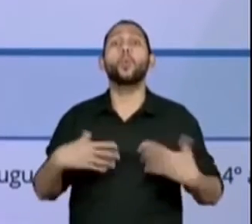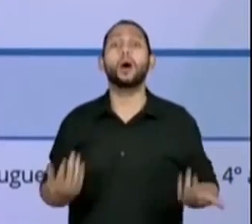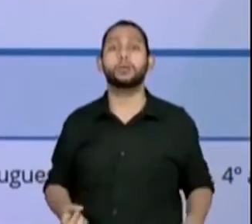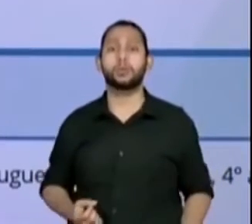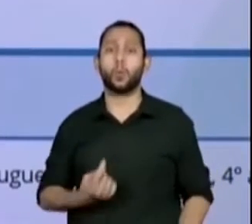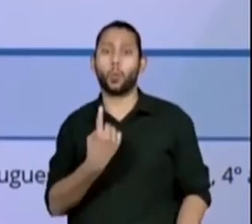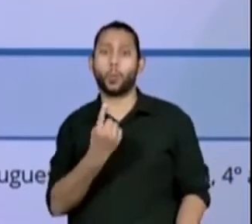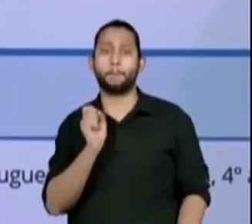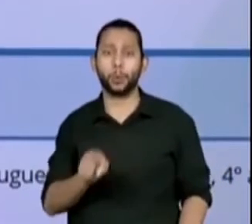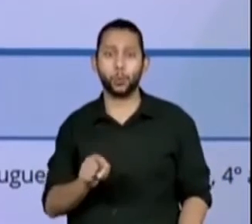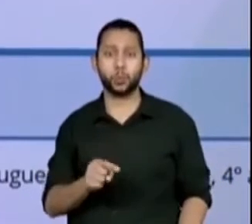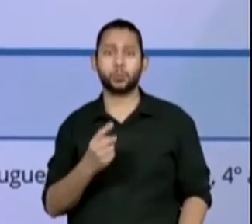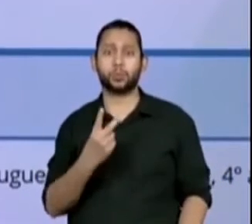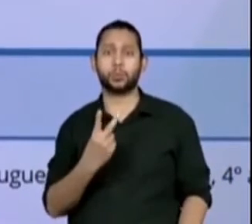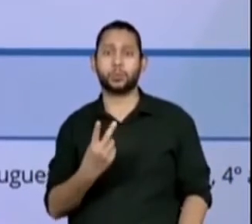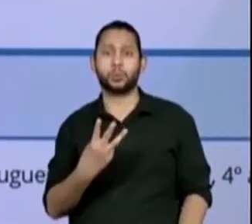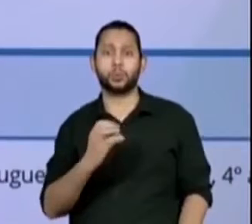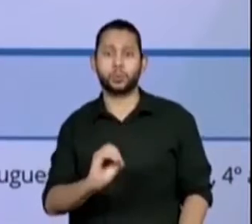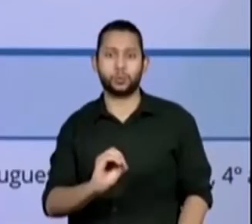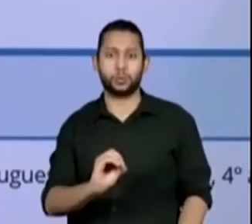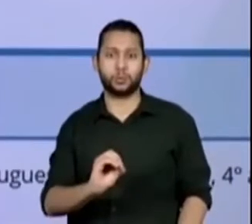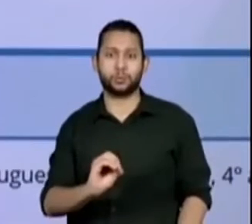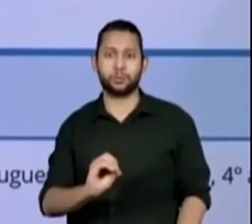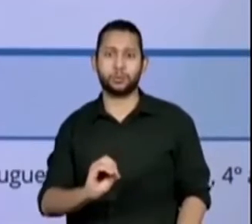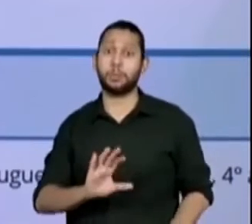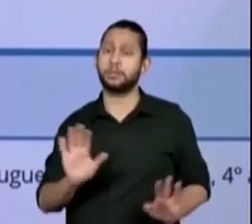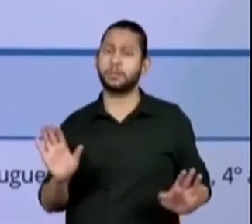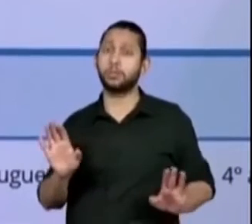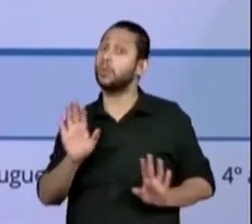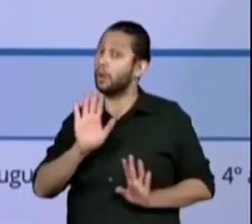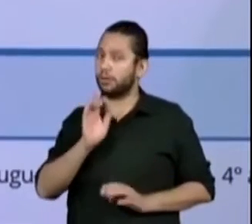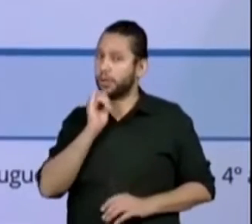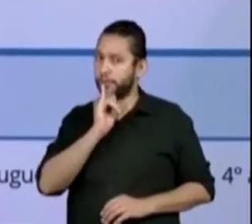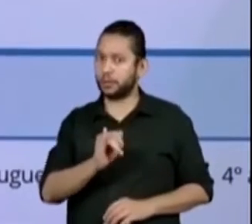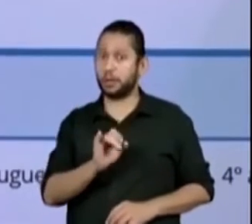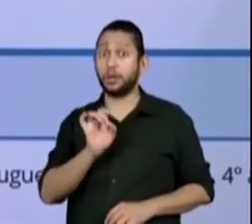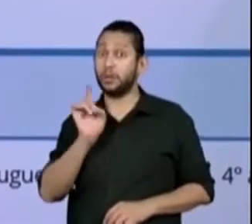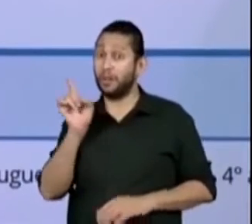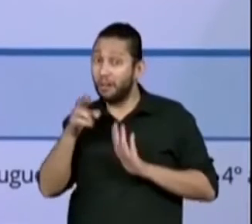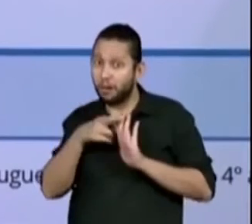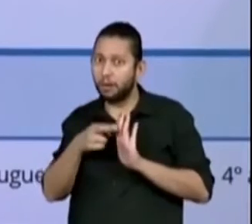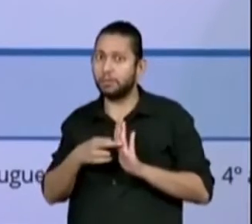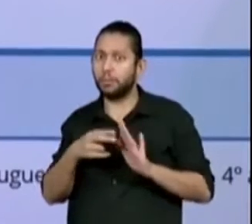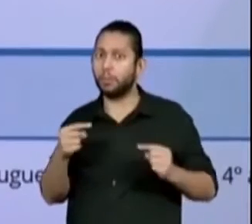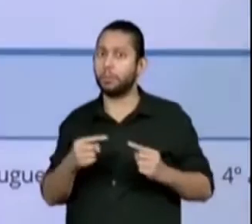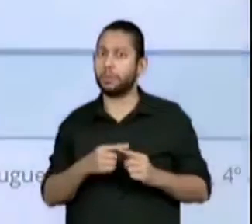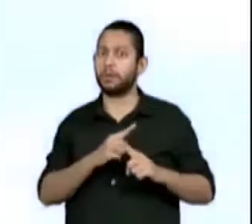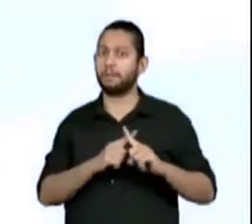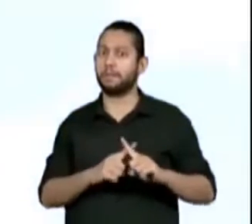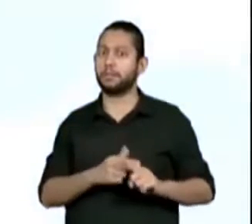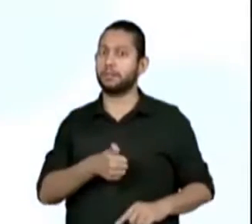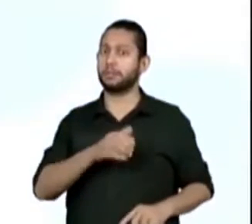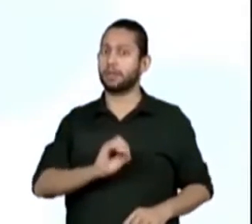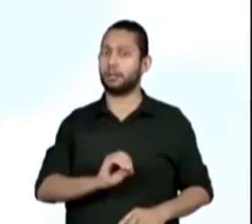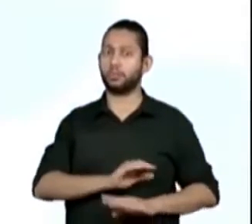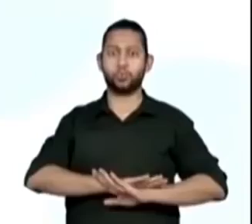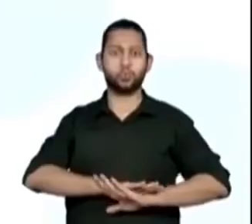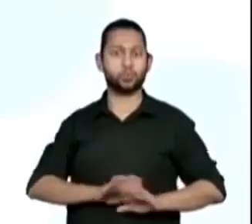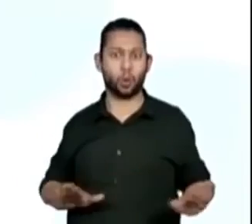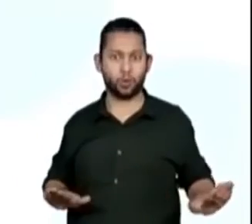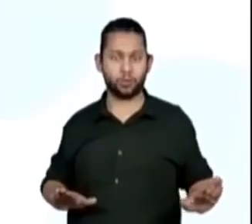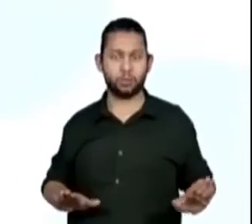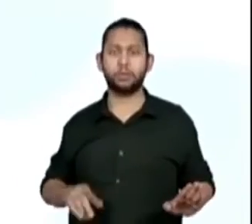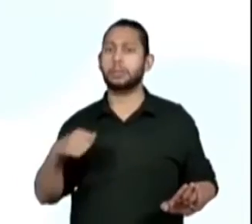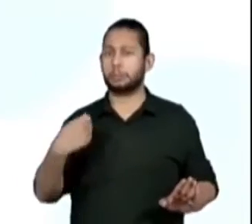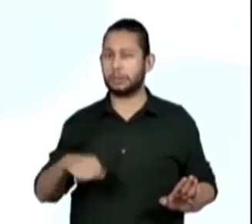1.230. E aí? Mas, Pro, essa regra só serve para uma multiplicação por 10. Certo? Tá. Então, o aluno ele tem que ficar